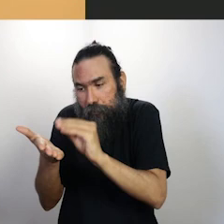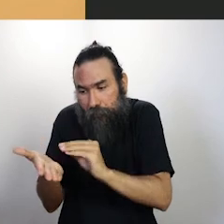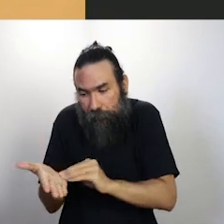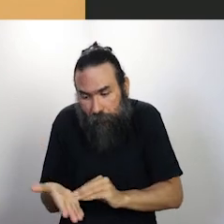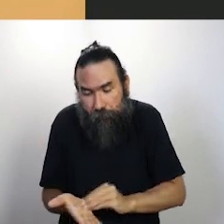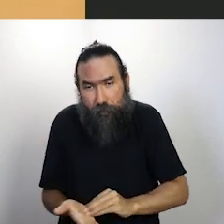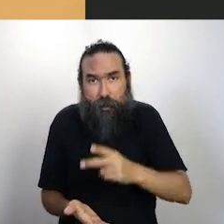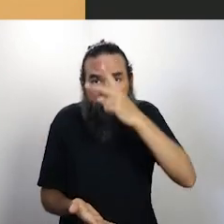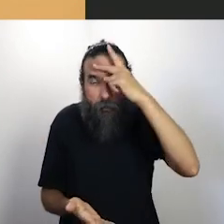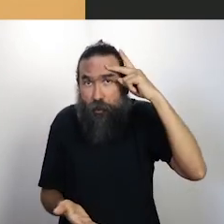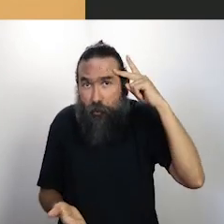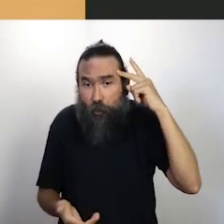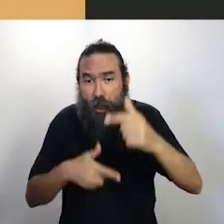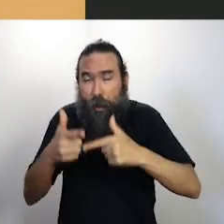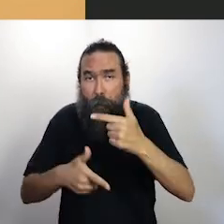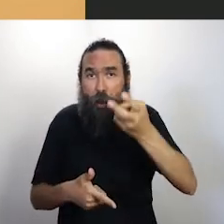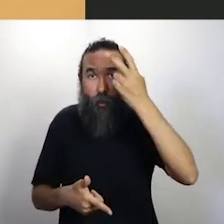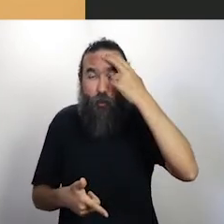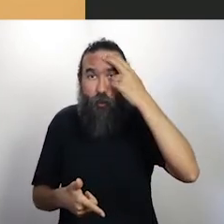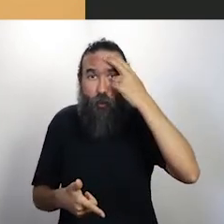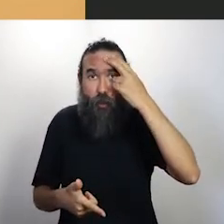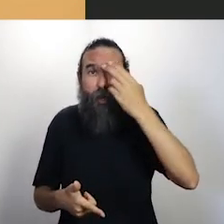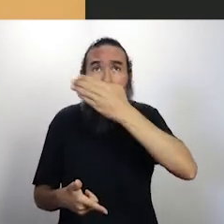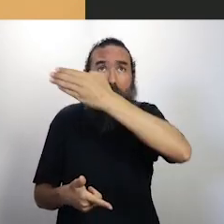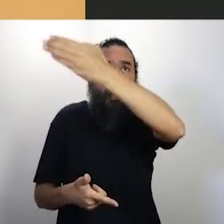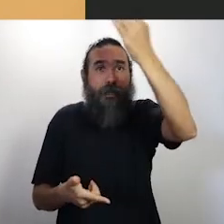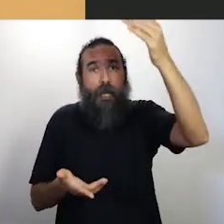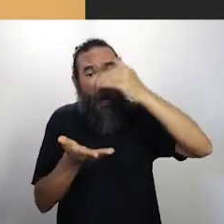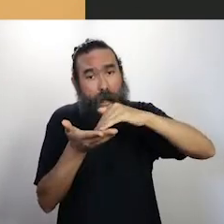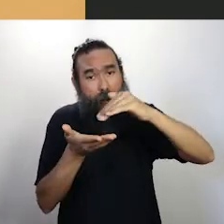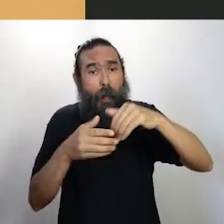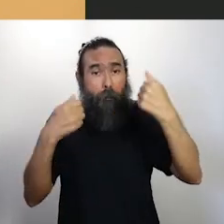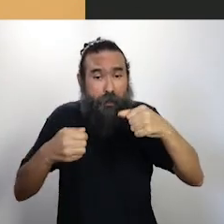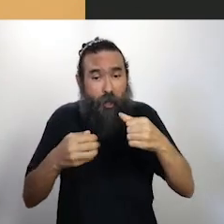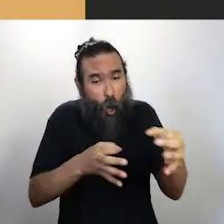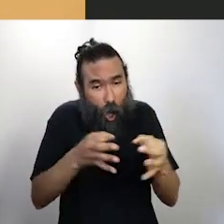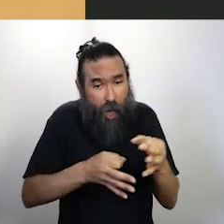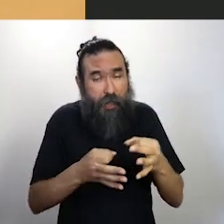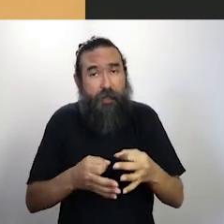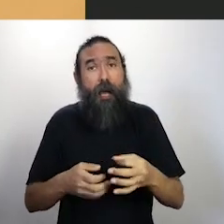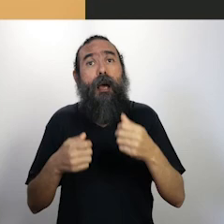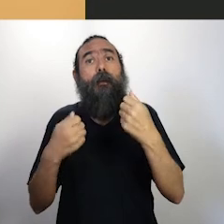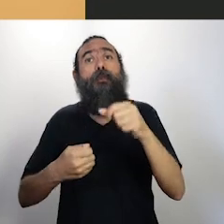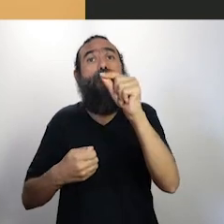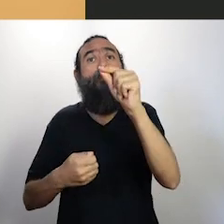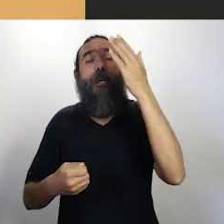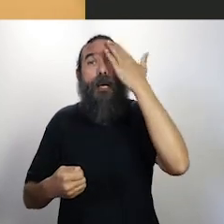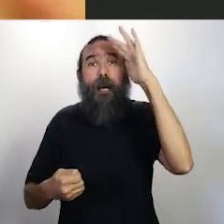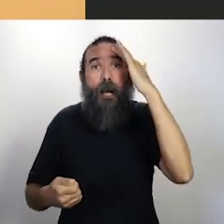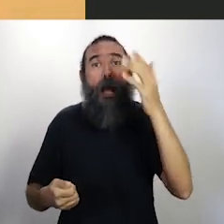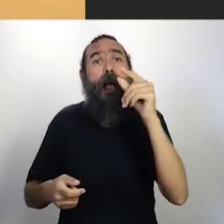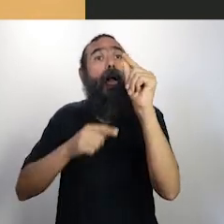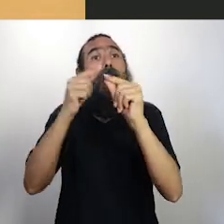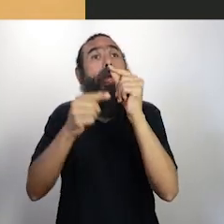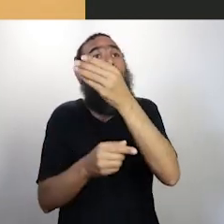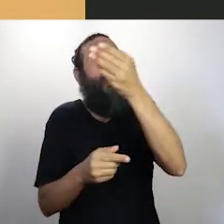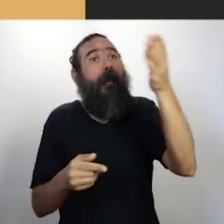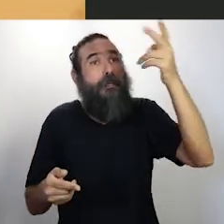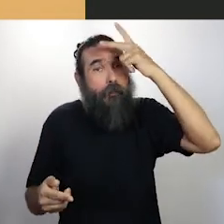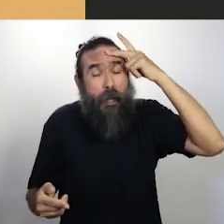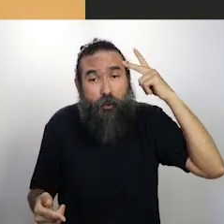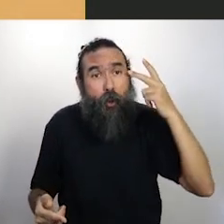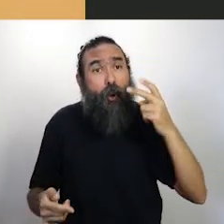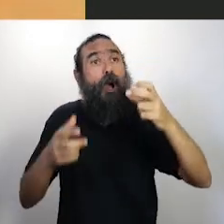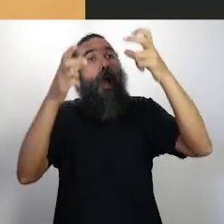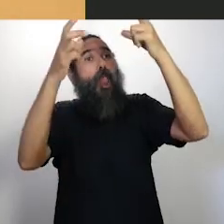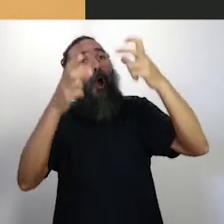porque é saber quem é quem qual é o tamanho da área cultural quem são os empreendedores de cada área